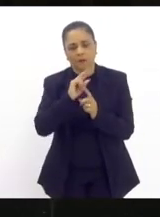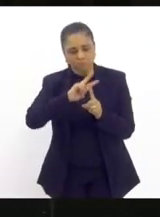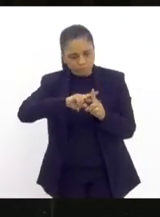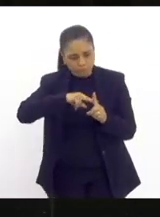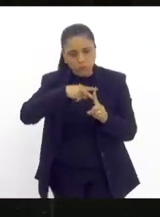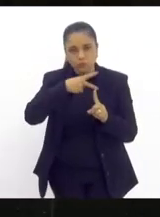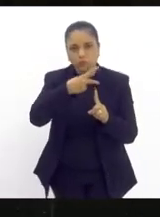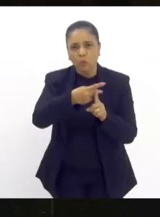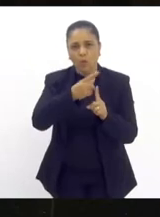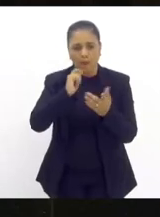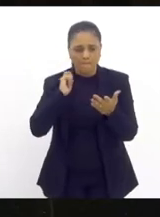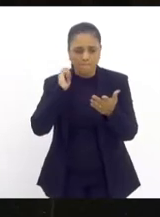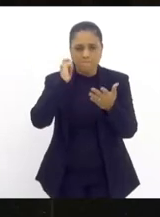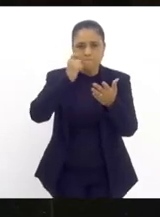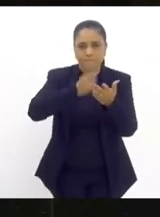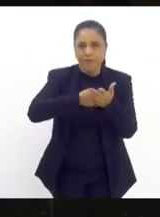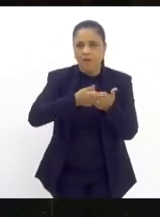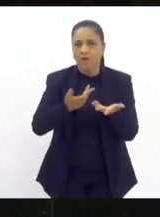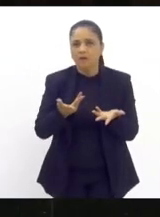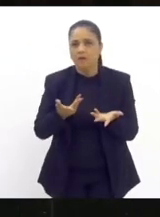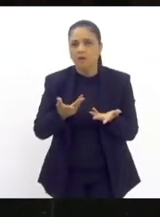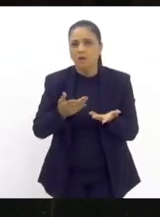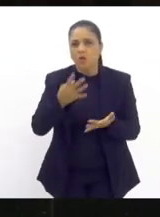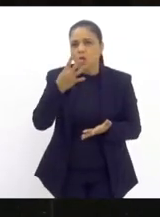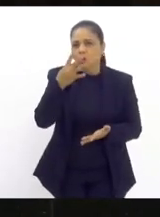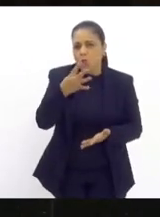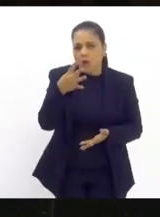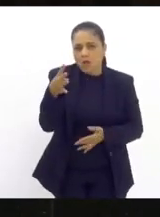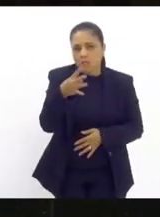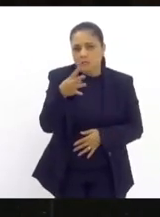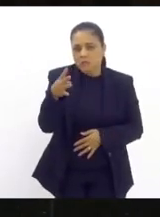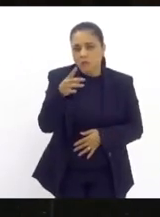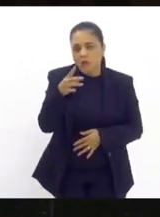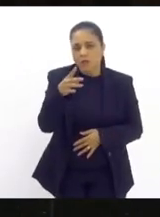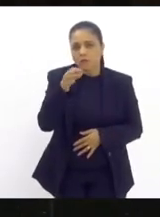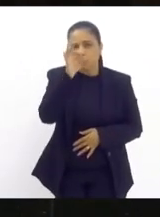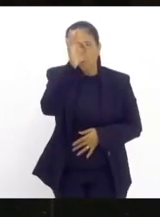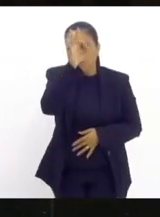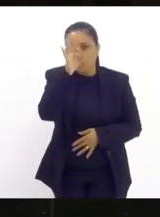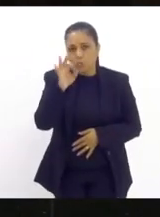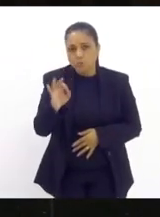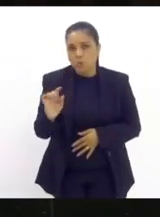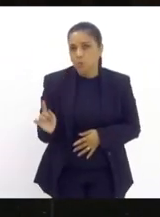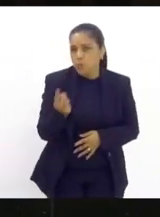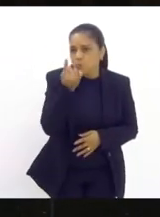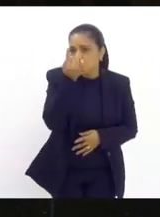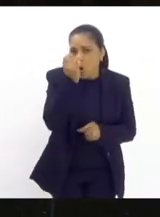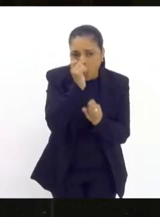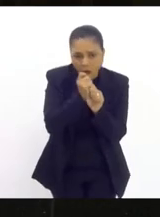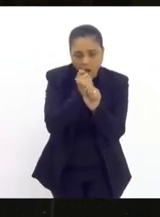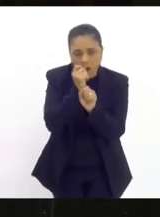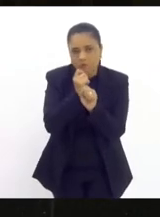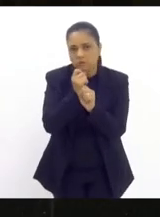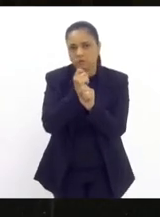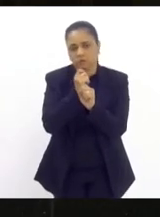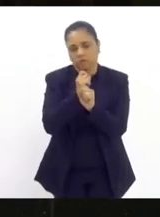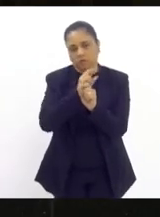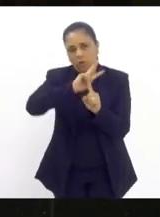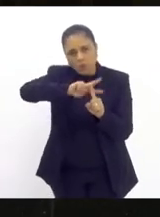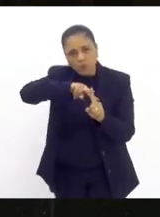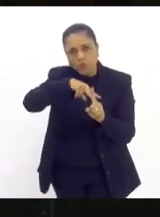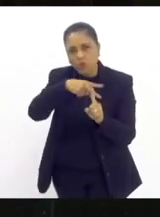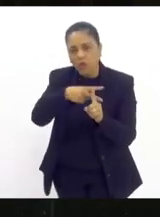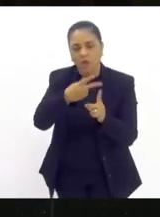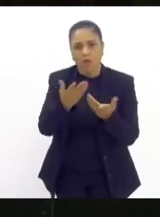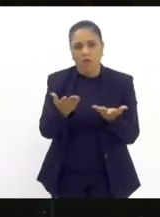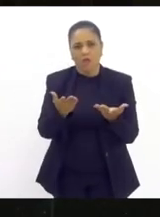tanto 44% em um ano Será que foi apenas a colocação e